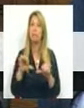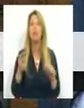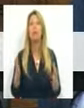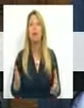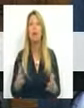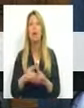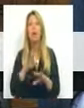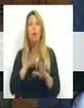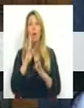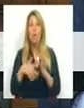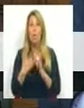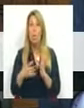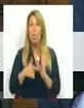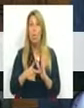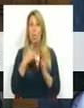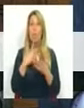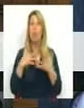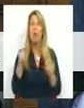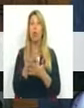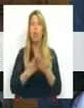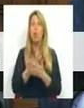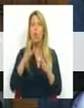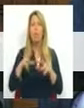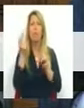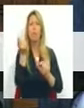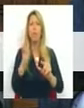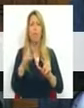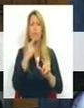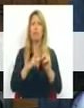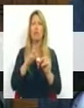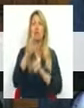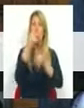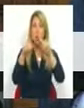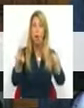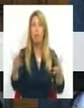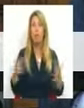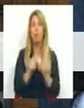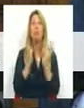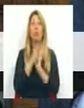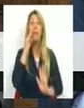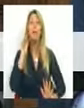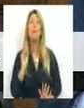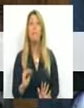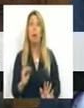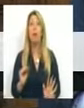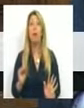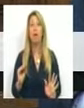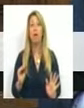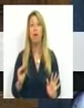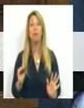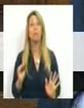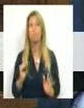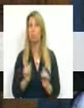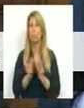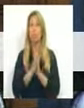o enquadramento macroeconómico em termos de evolução de taxas de juros era substancialmente diferente. Portanto, toda a banca sofreu dessa